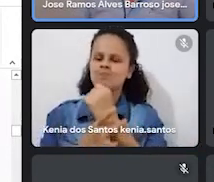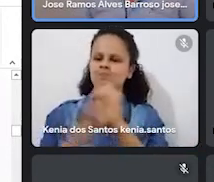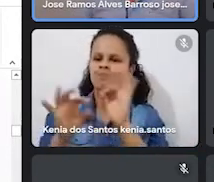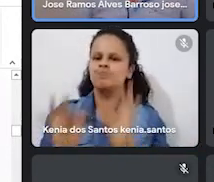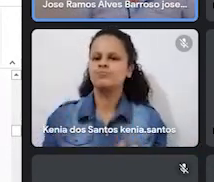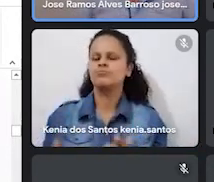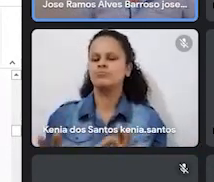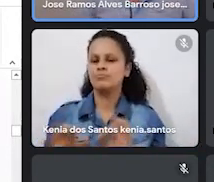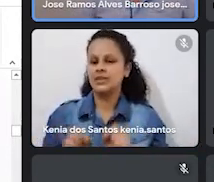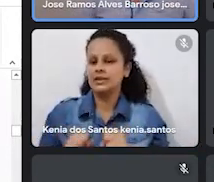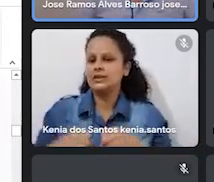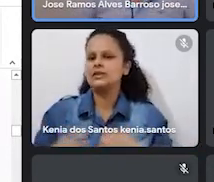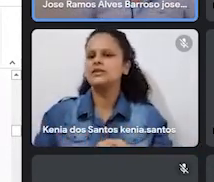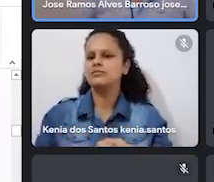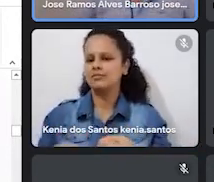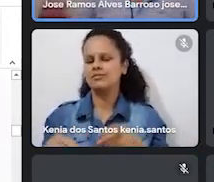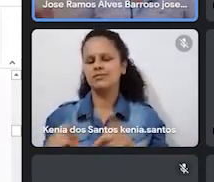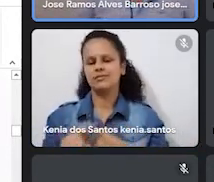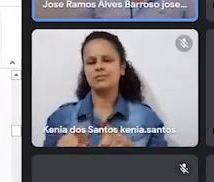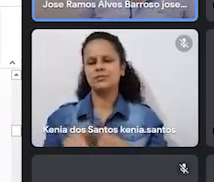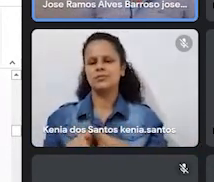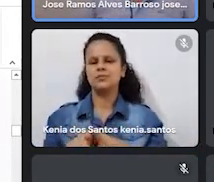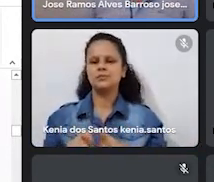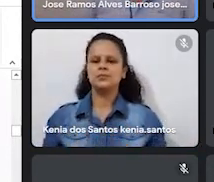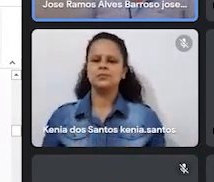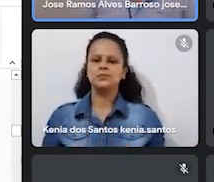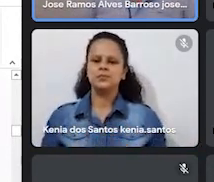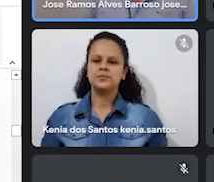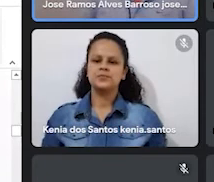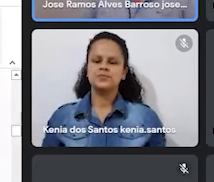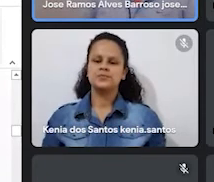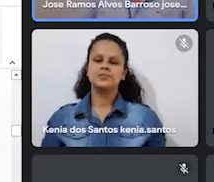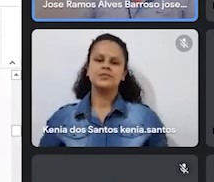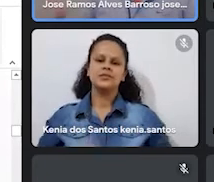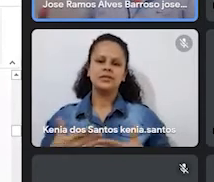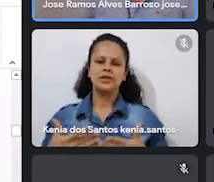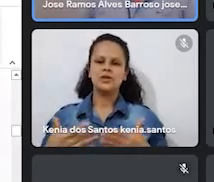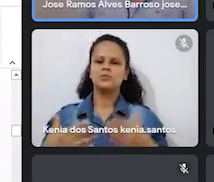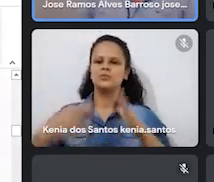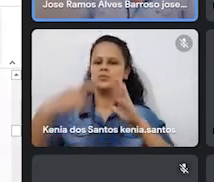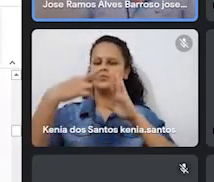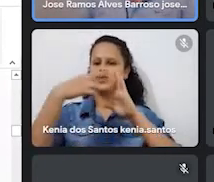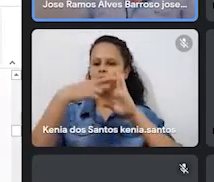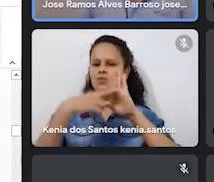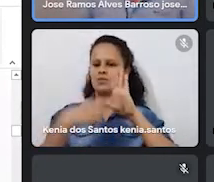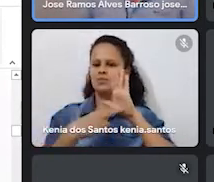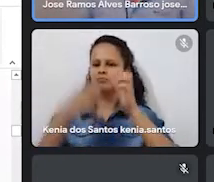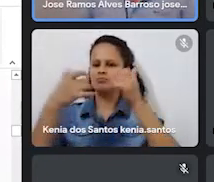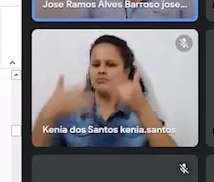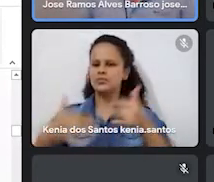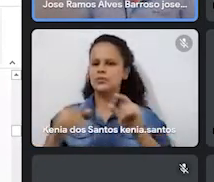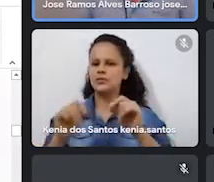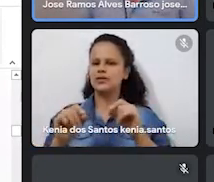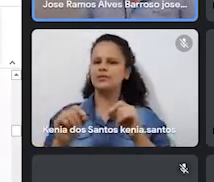Que normalmente, segundo a norma, é 10 ohms.